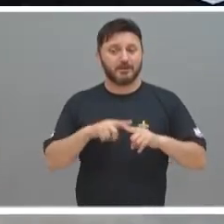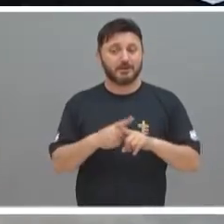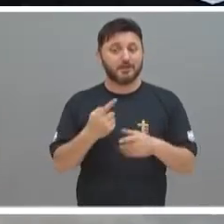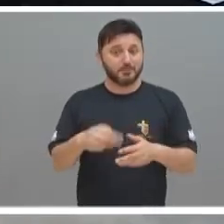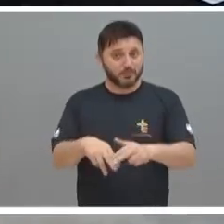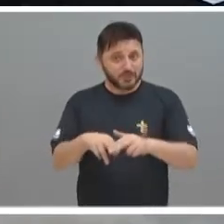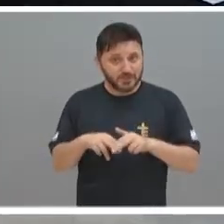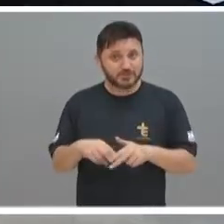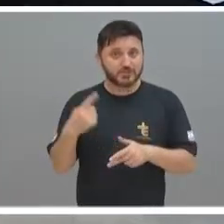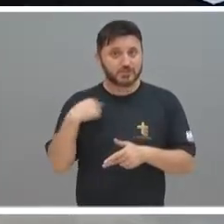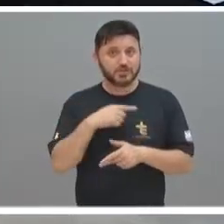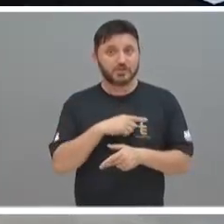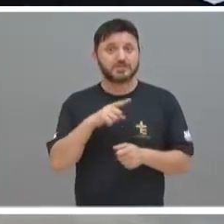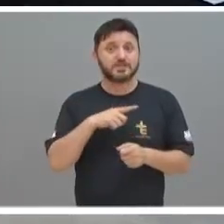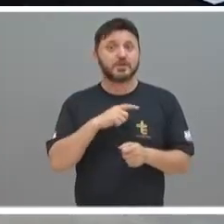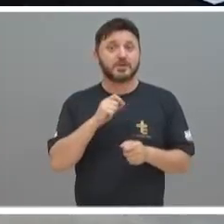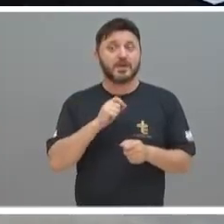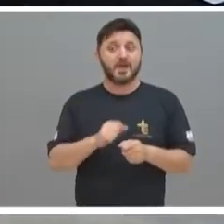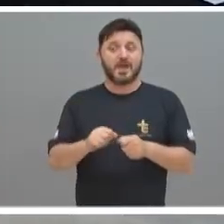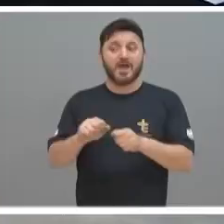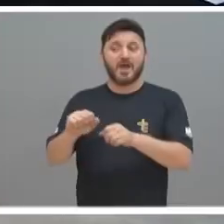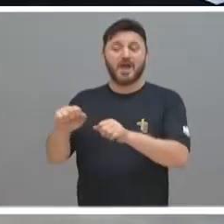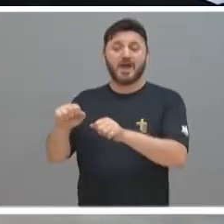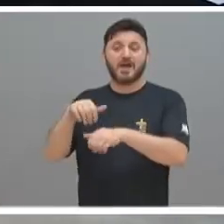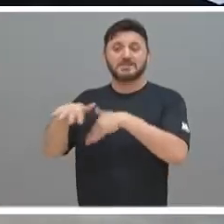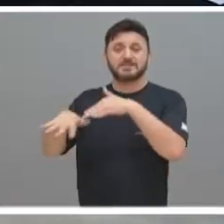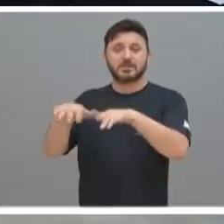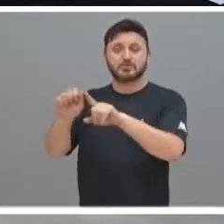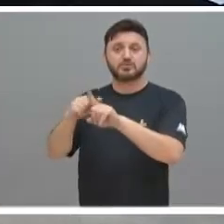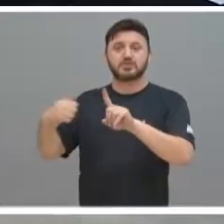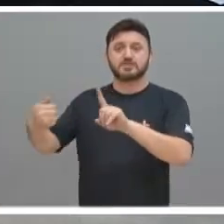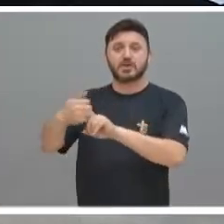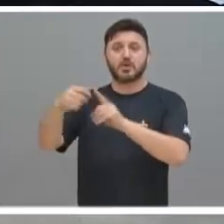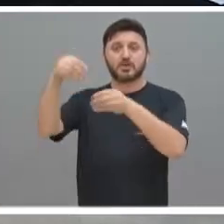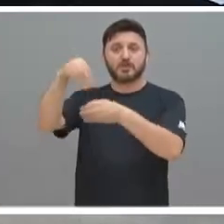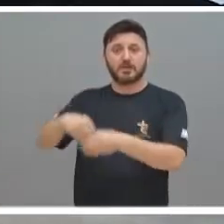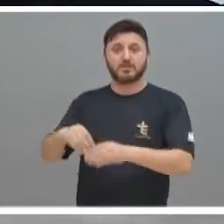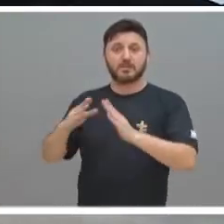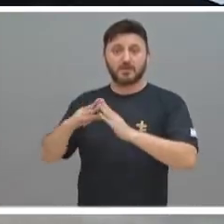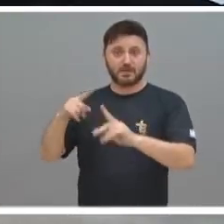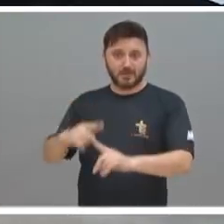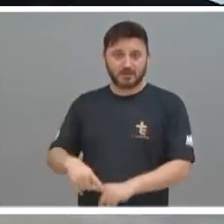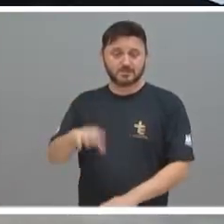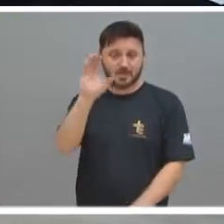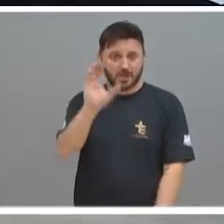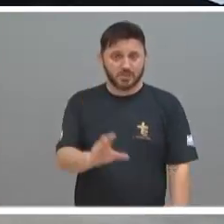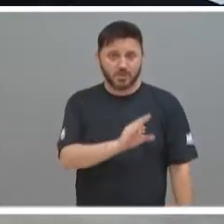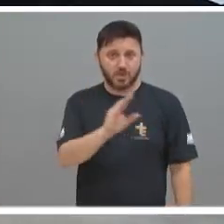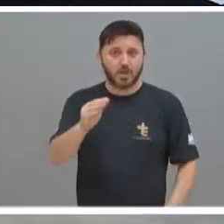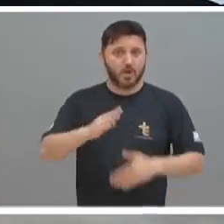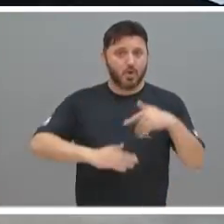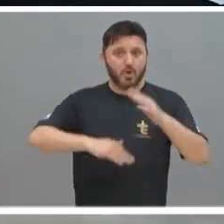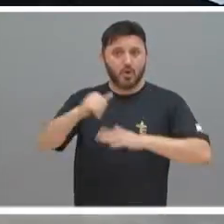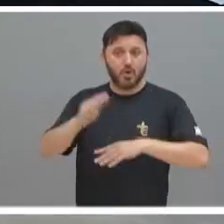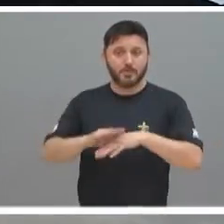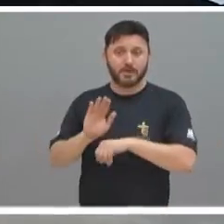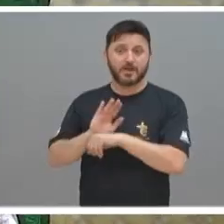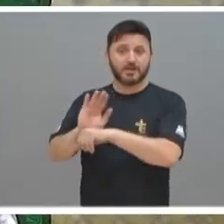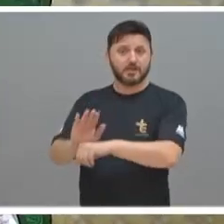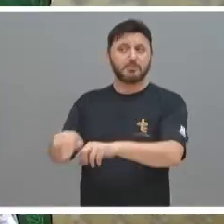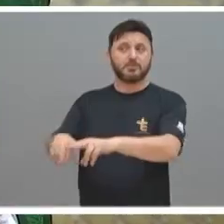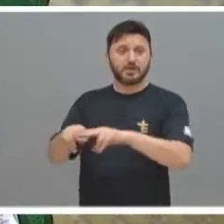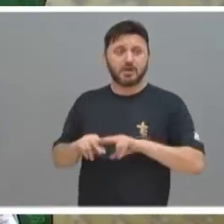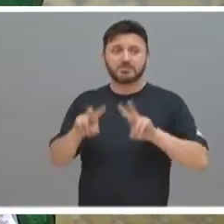estendido da ação social nas igrejas, as obras de caridade, por causa